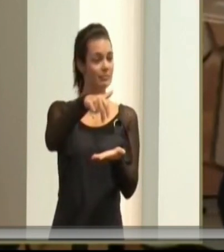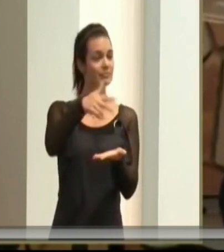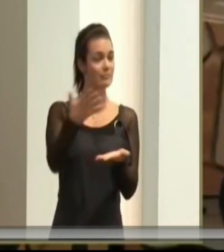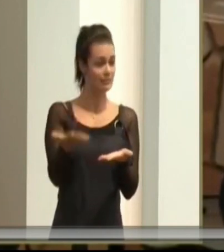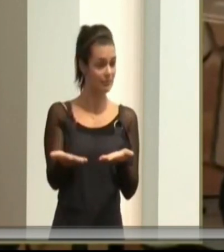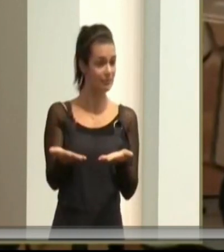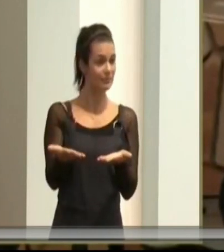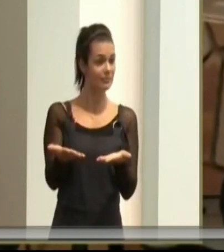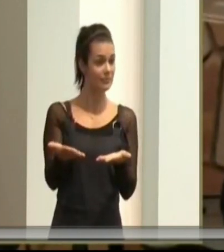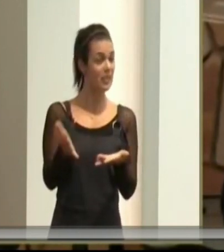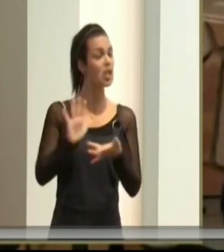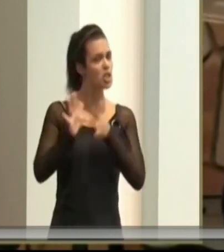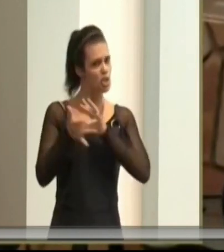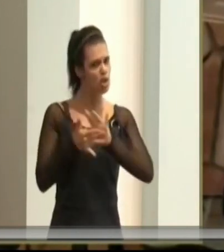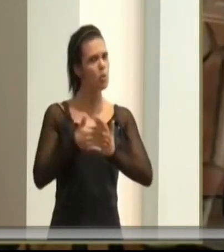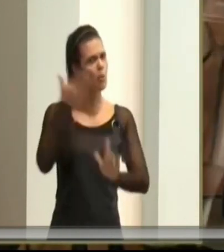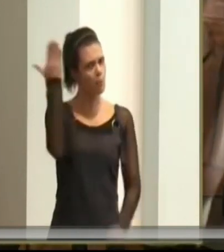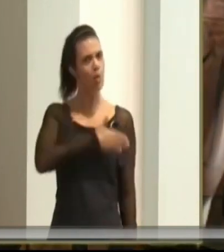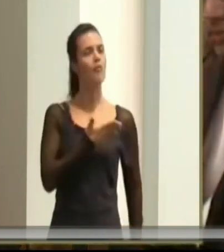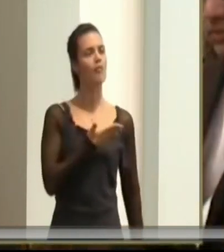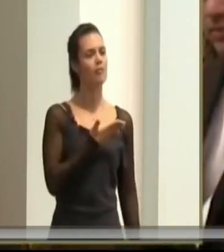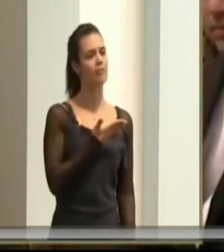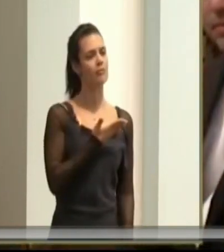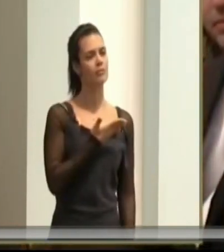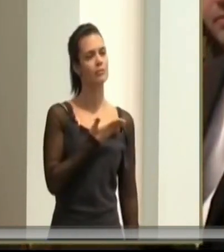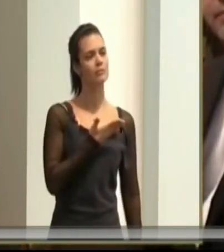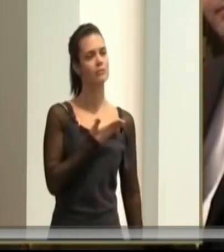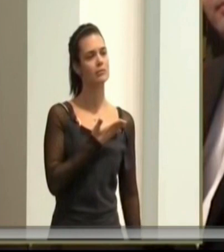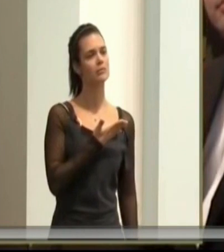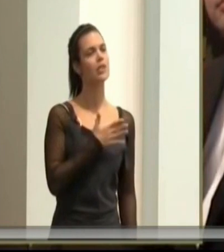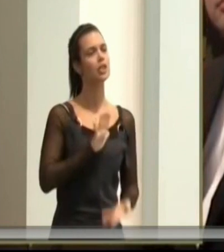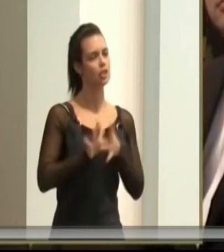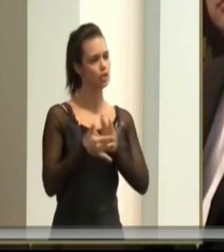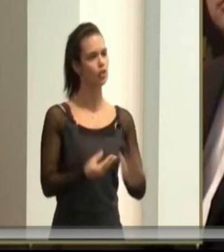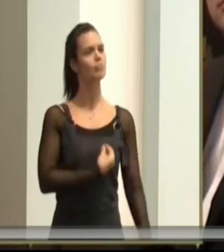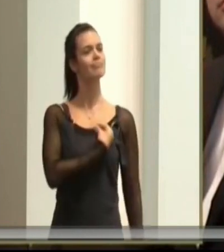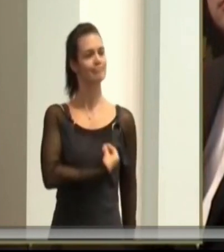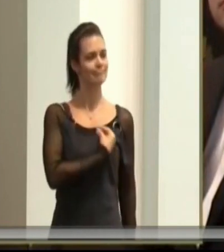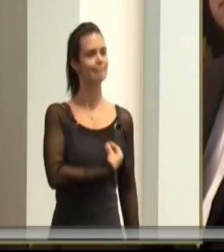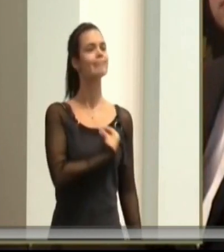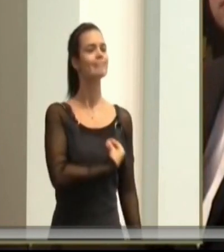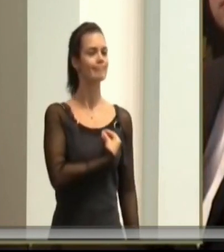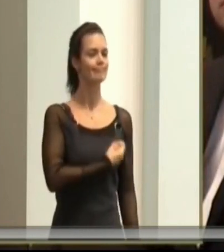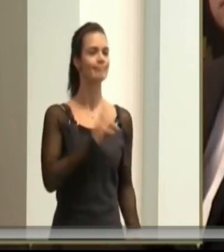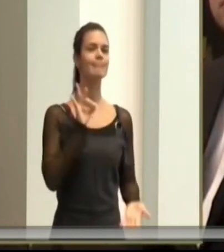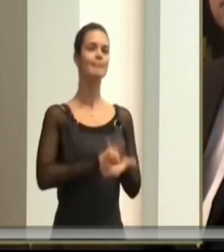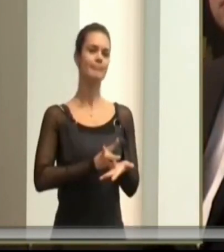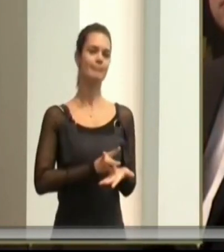demonstrações inequívocas de sua presença real entre nós.